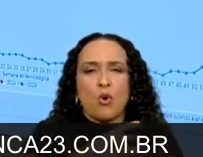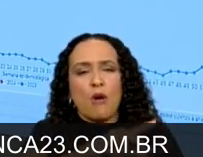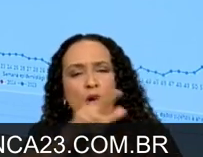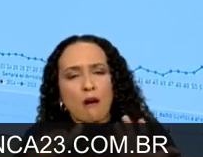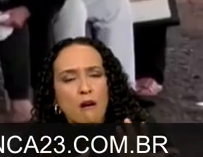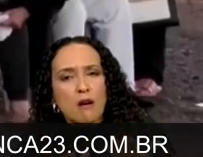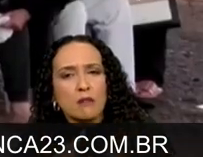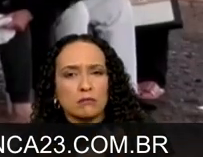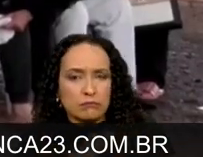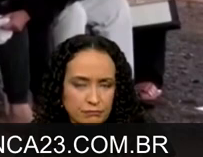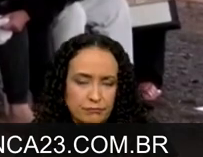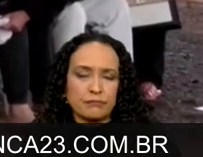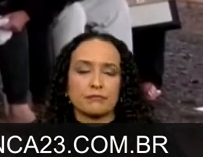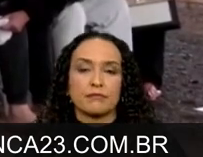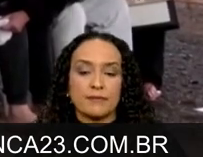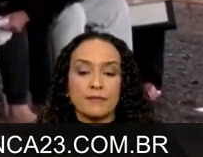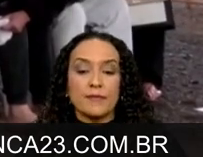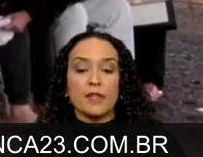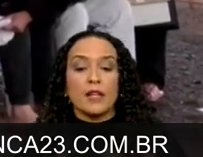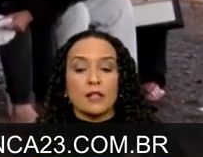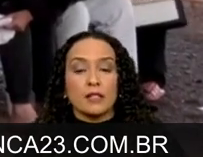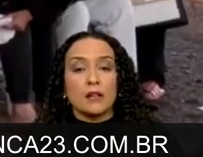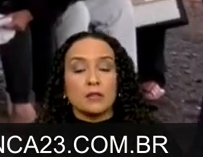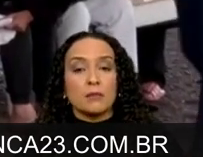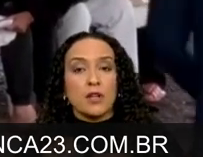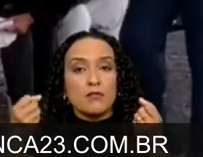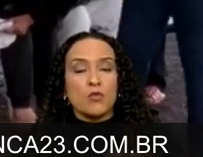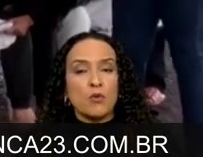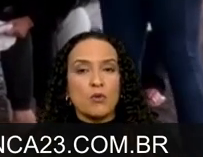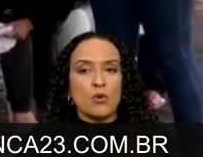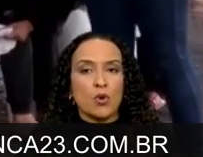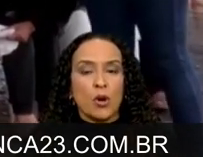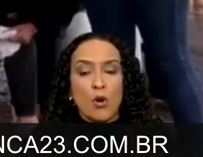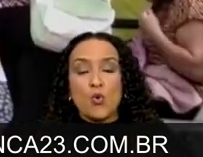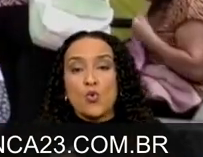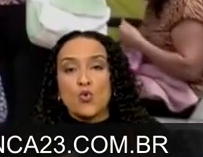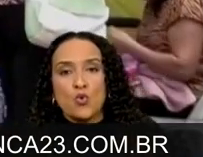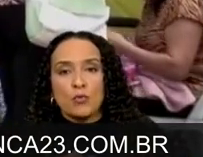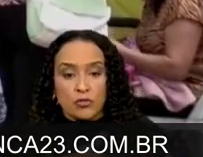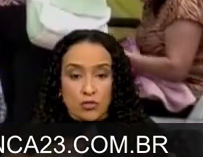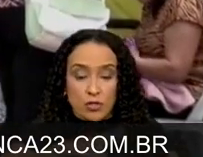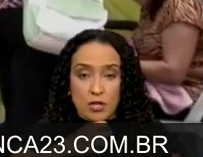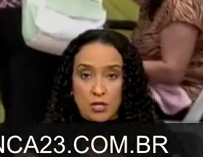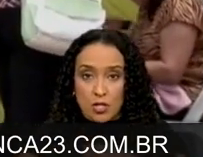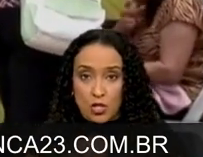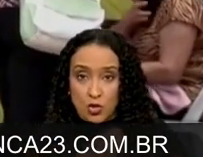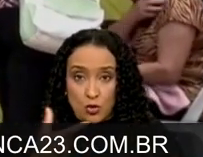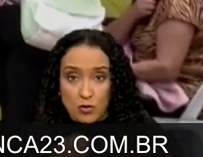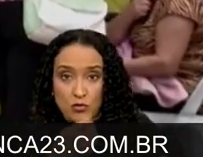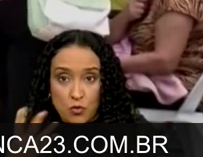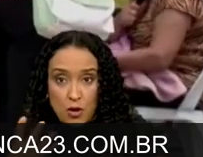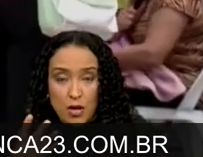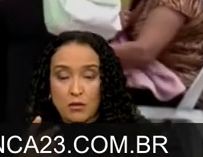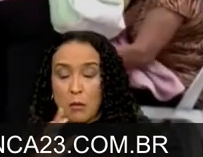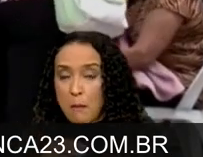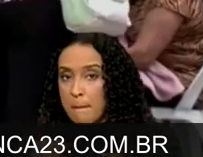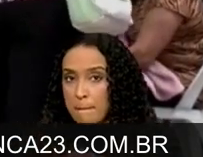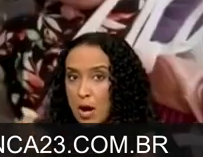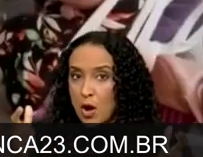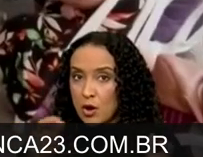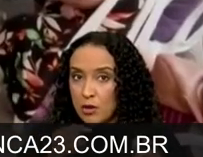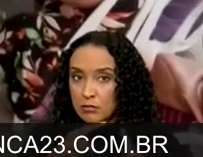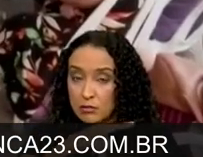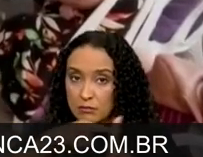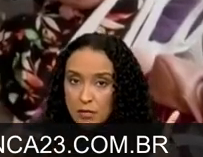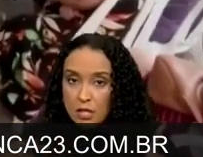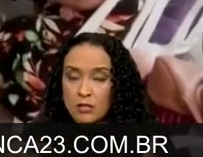com essa consequência. Segundo o sanitarista, como o número de infectados por dengue em 2024 foi muito acima da média,